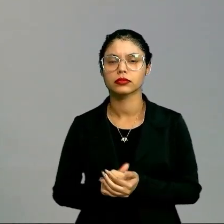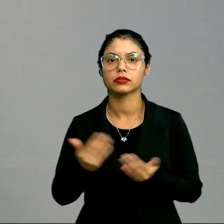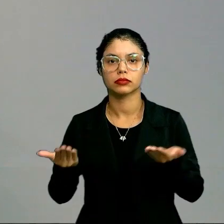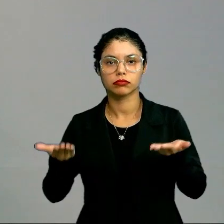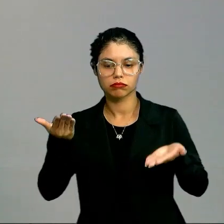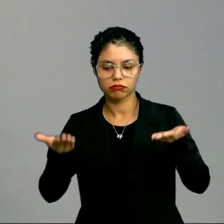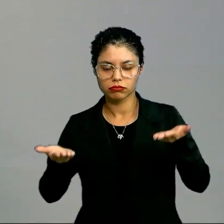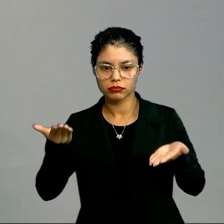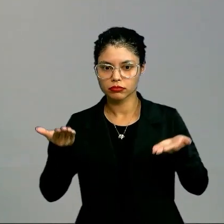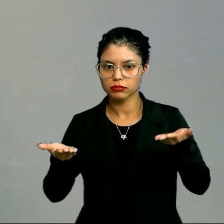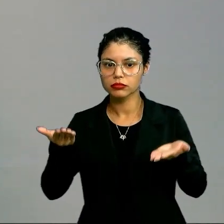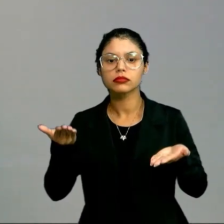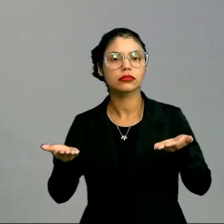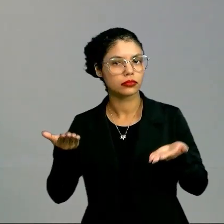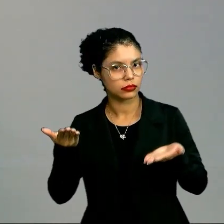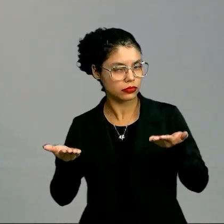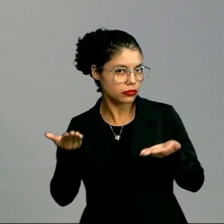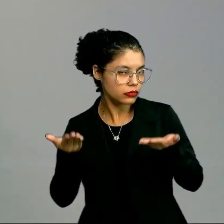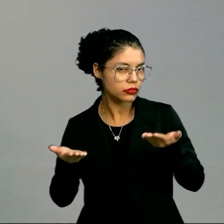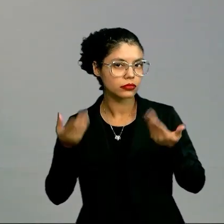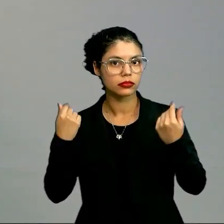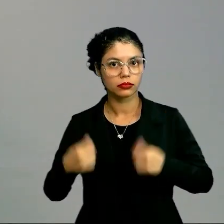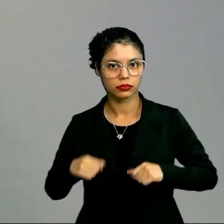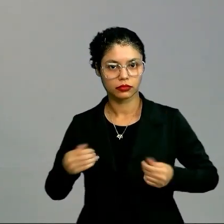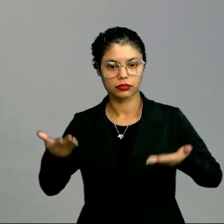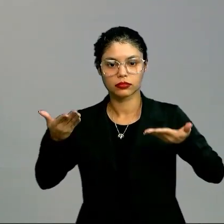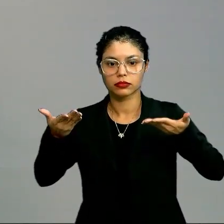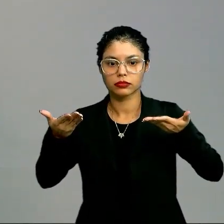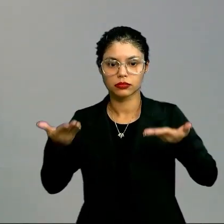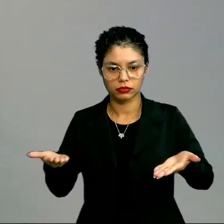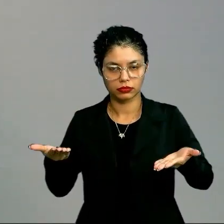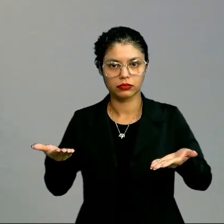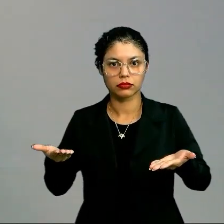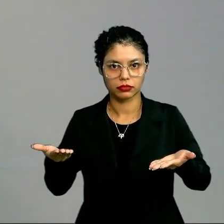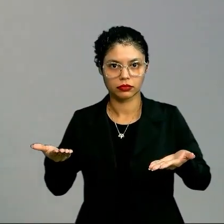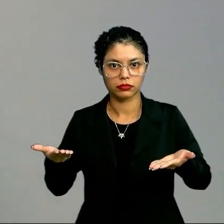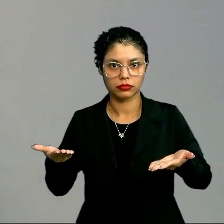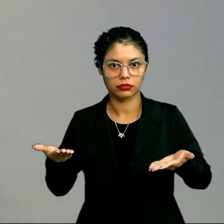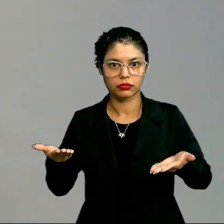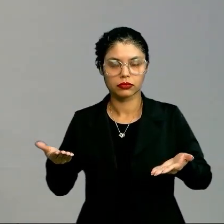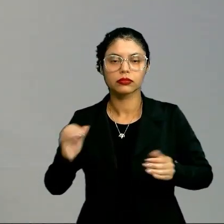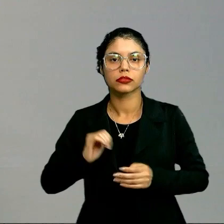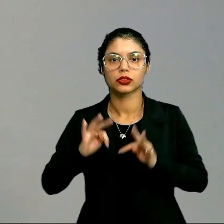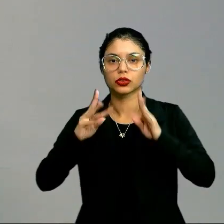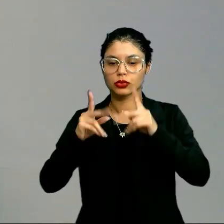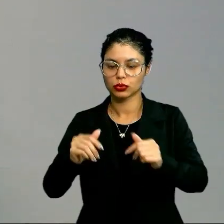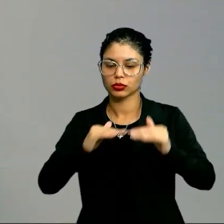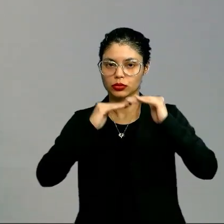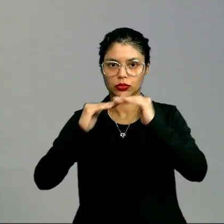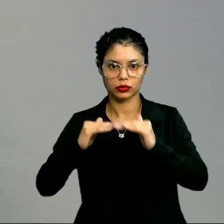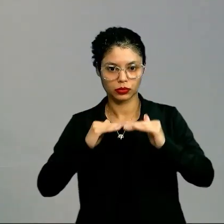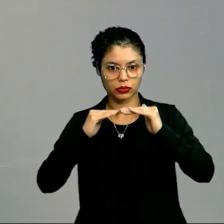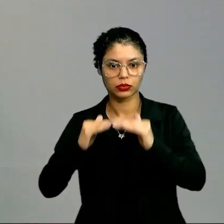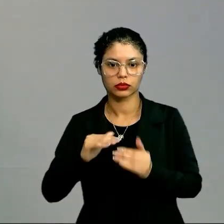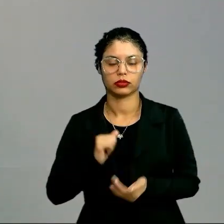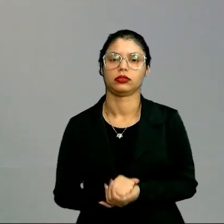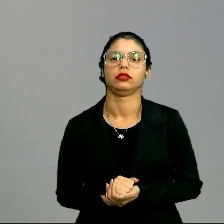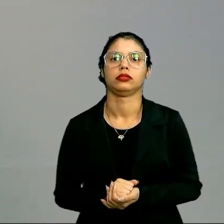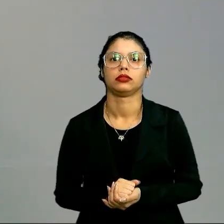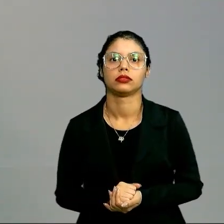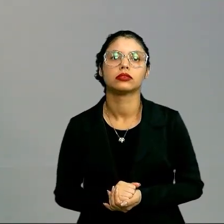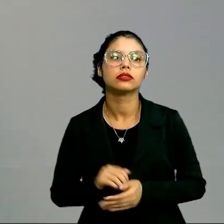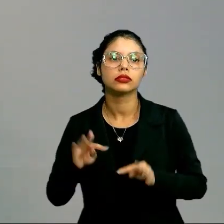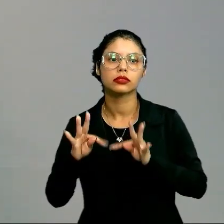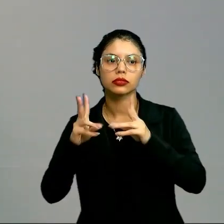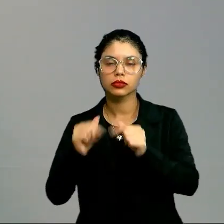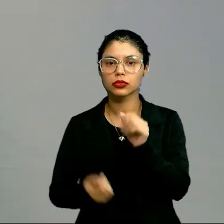balança, você precisa que a reação química ela esteja exatamente igual. As concentrações dos reagentes, elas devem ser iguais às